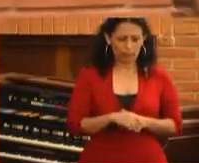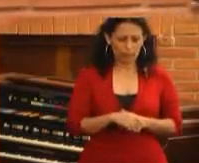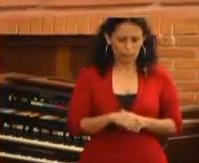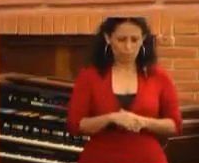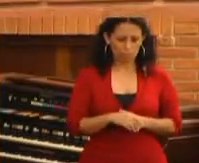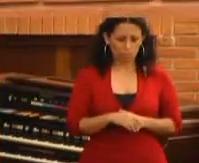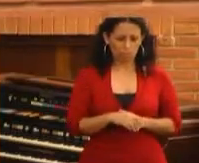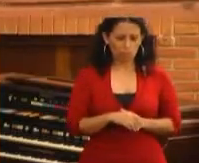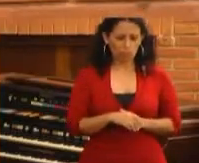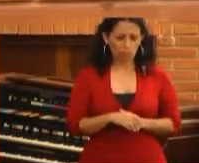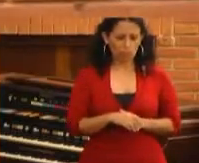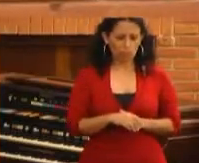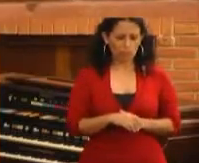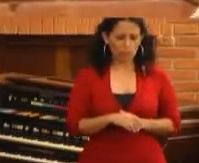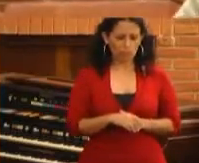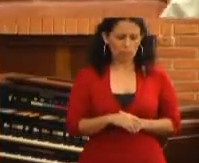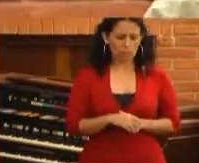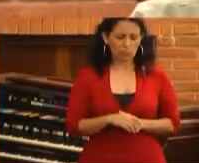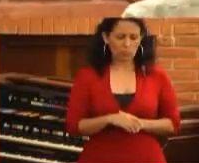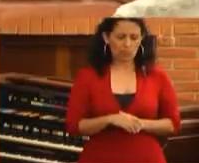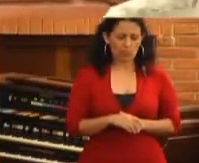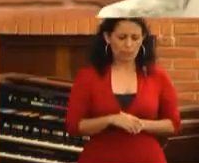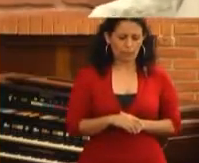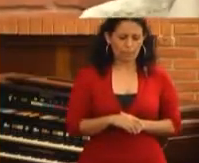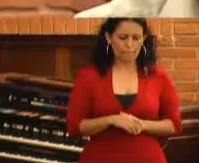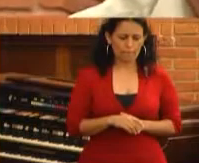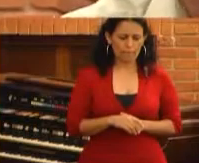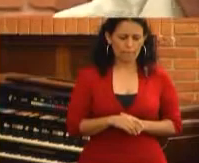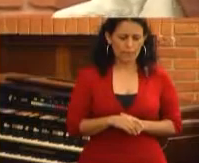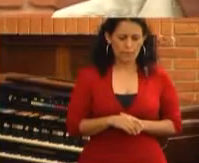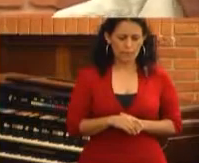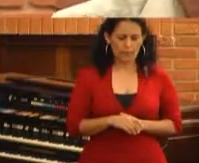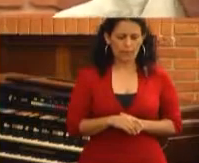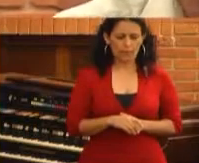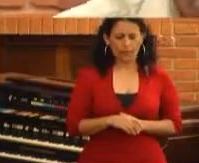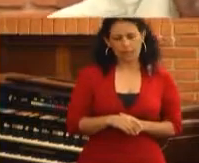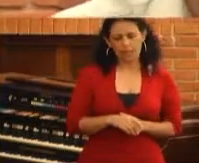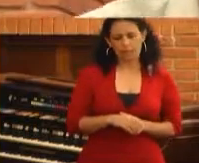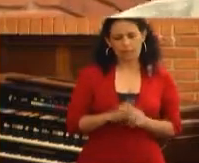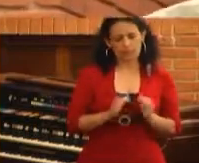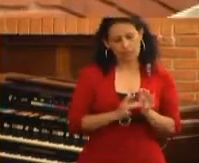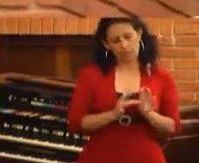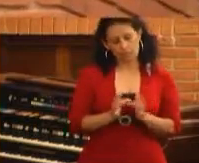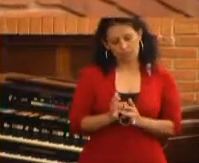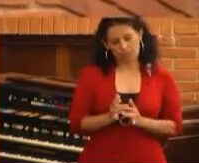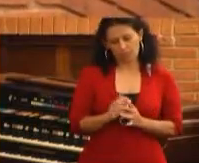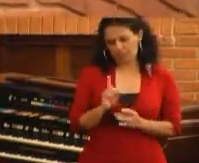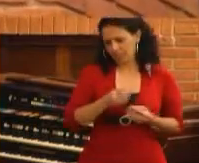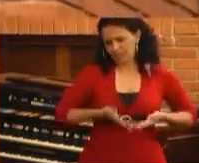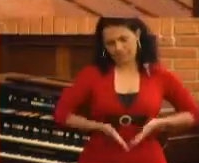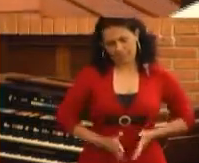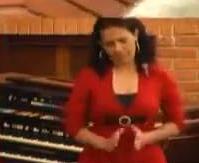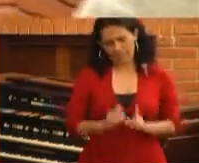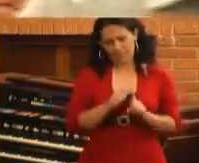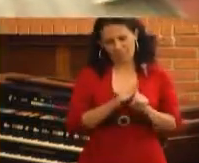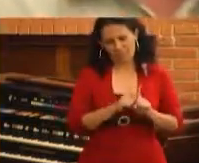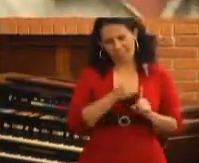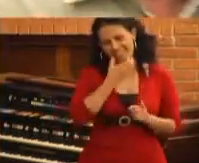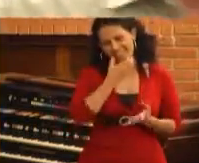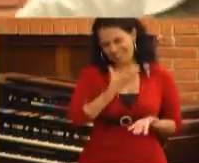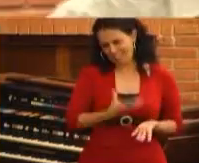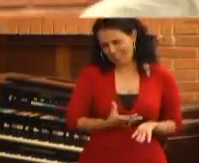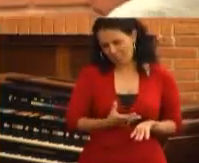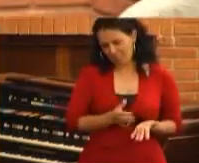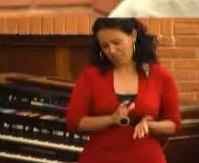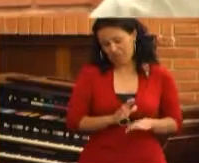Mas tá aí. Certamente não foi 25 de dezembro, com toda certeza. Mas uma coisa eu sei, que ele veio. E